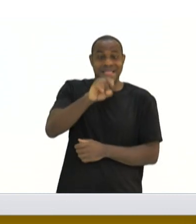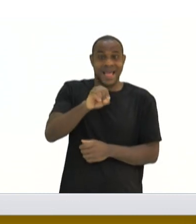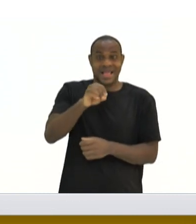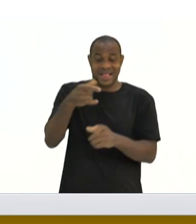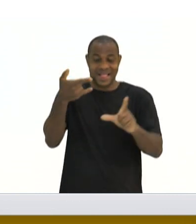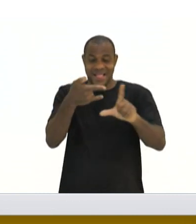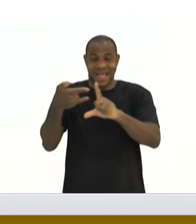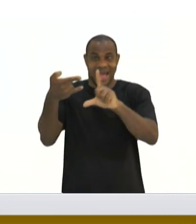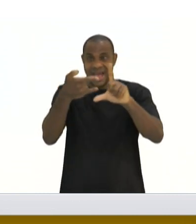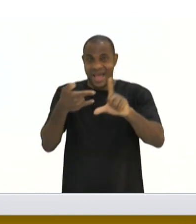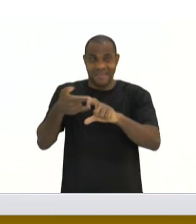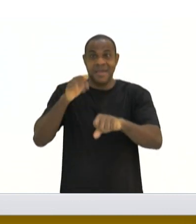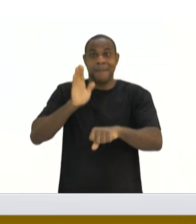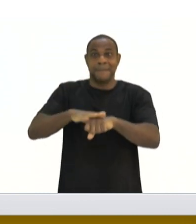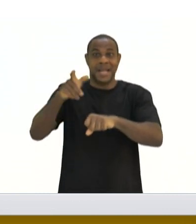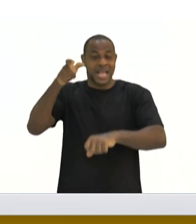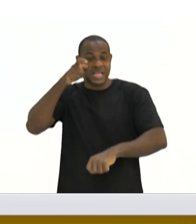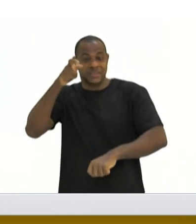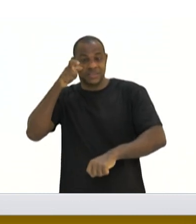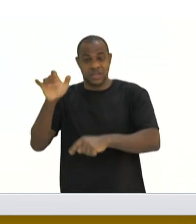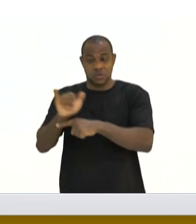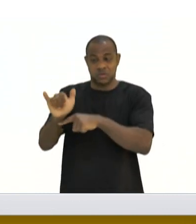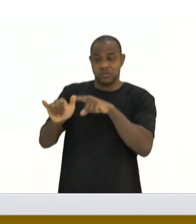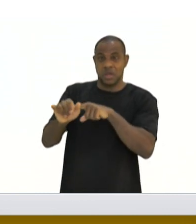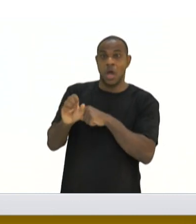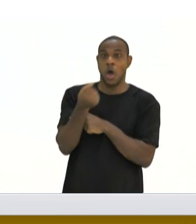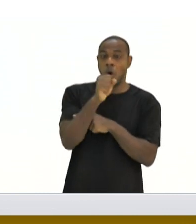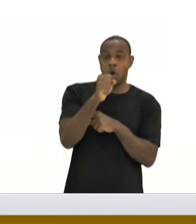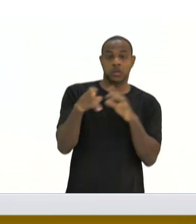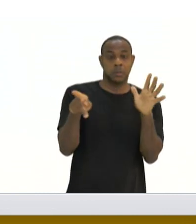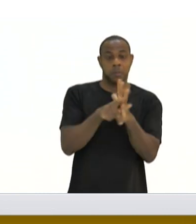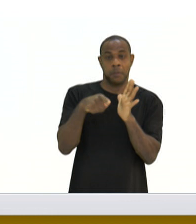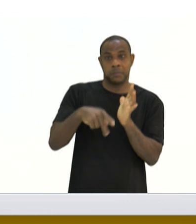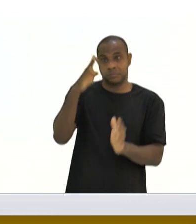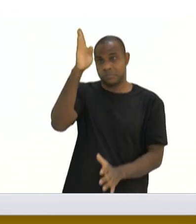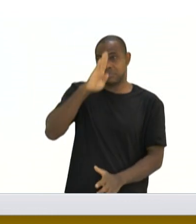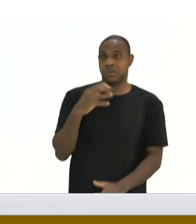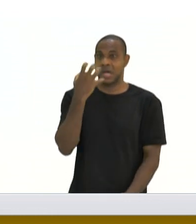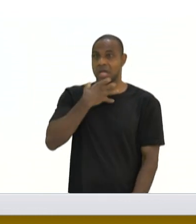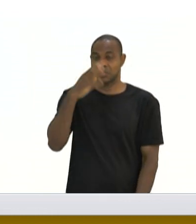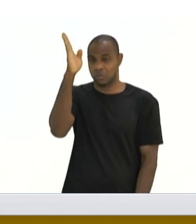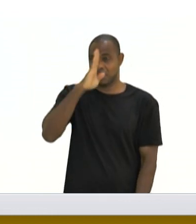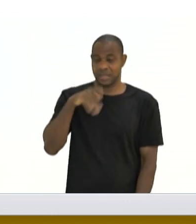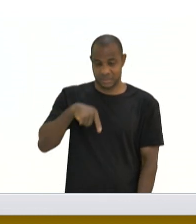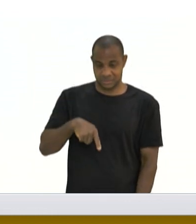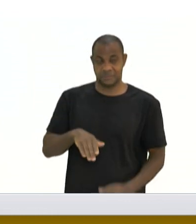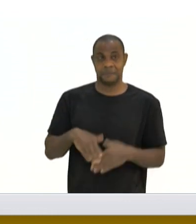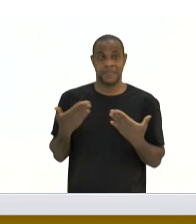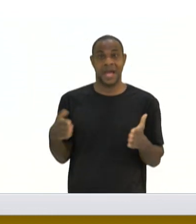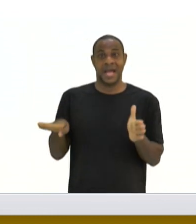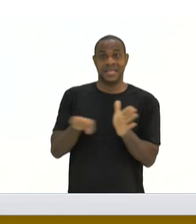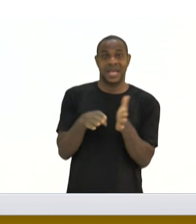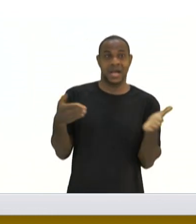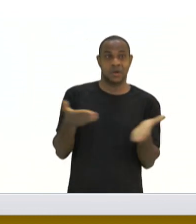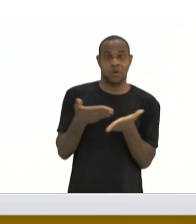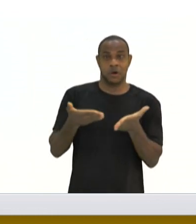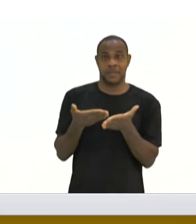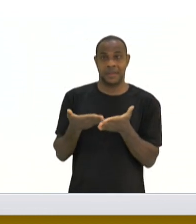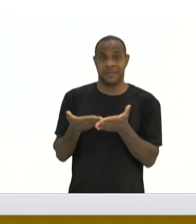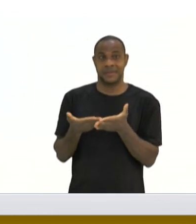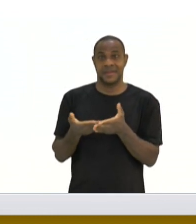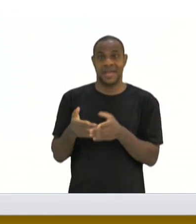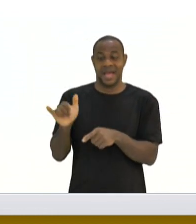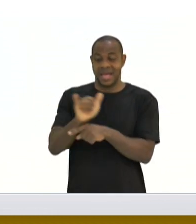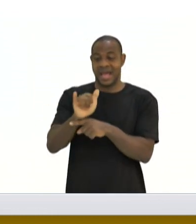musicais mais vistos no YouTube oito são de cantores brasileiros até agora a transmissão